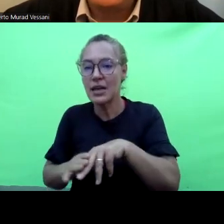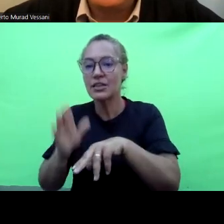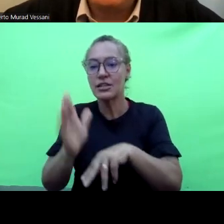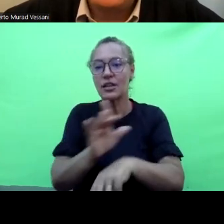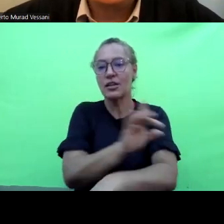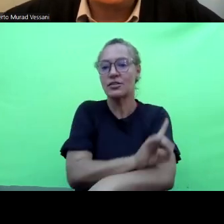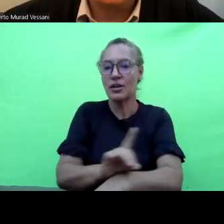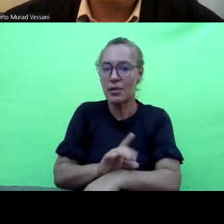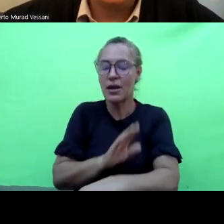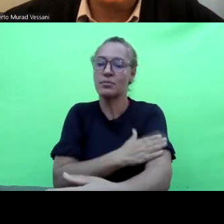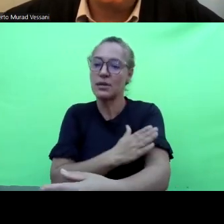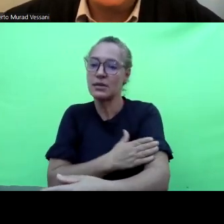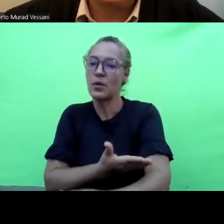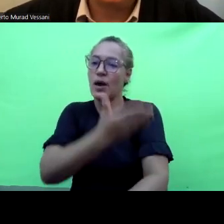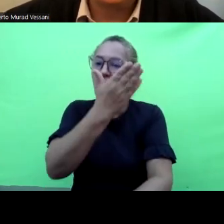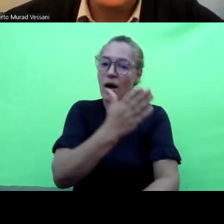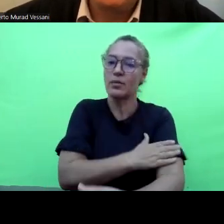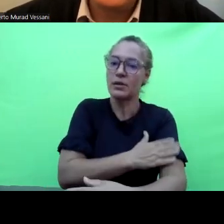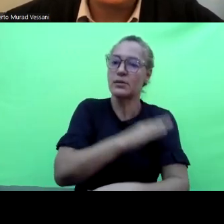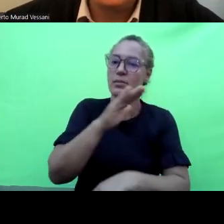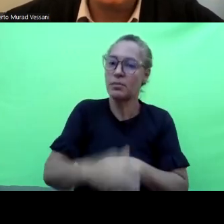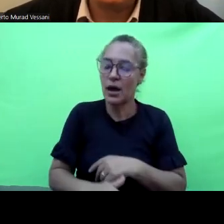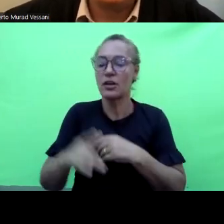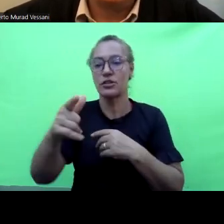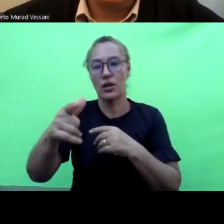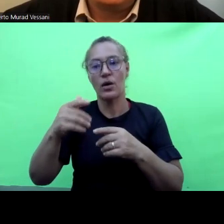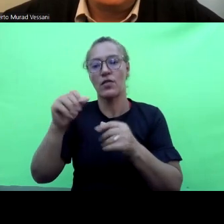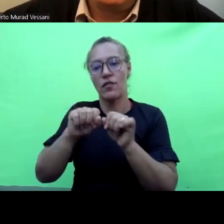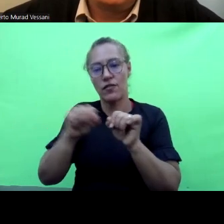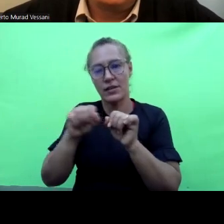o programa de rastreamento vai ter um impacto significativo